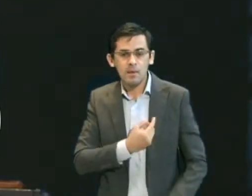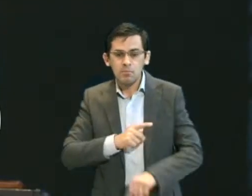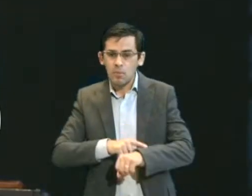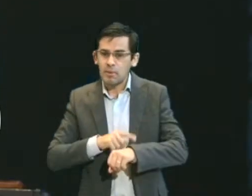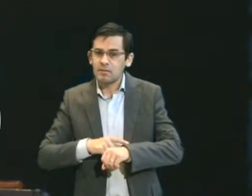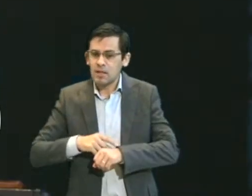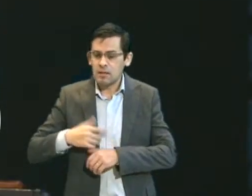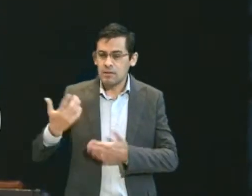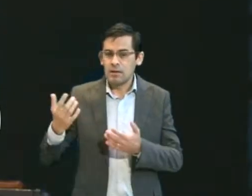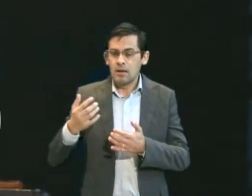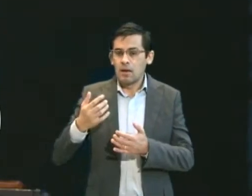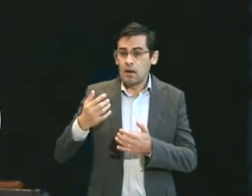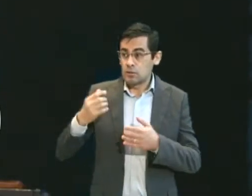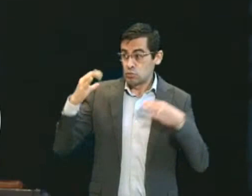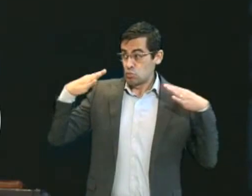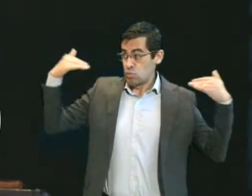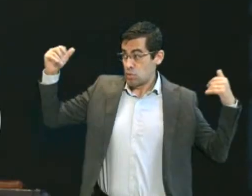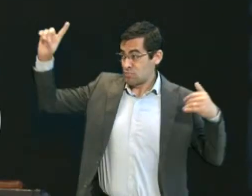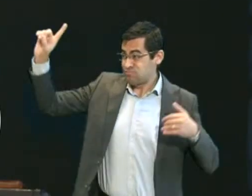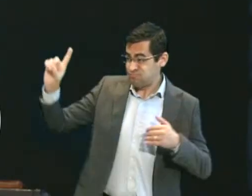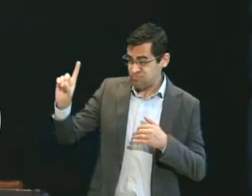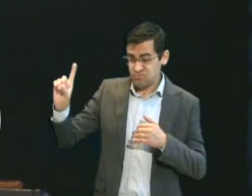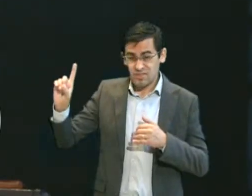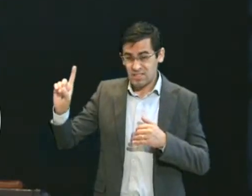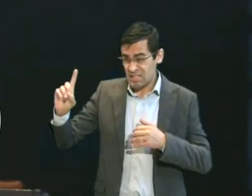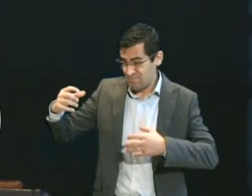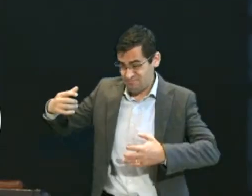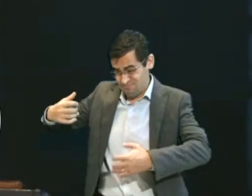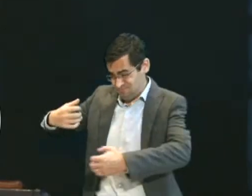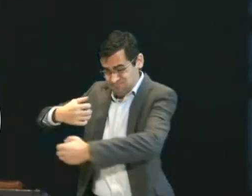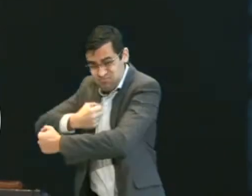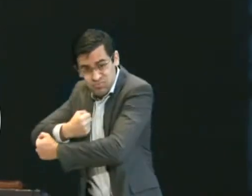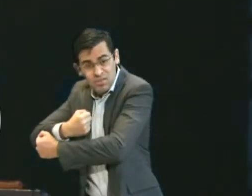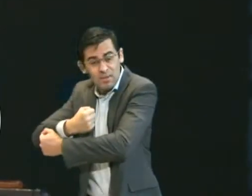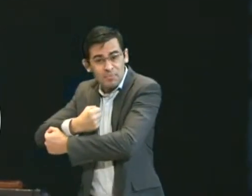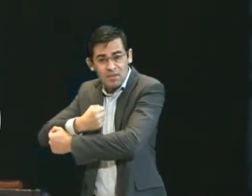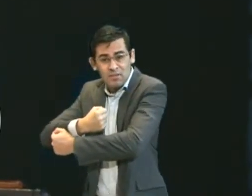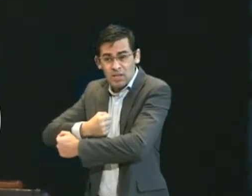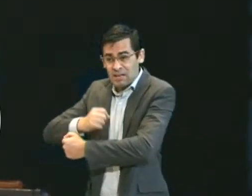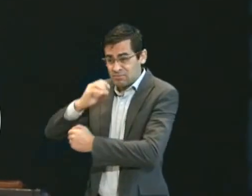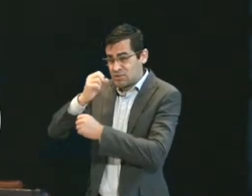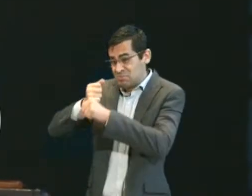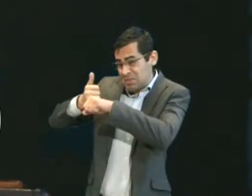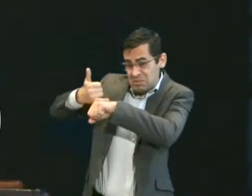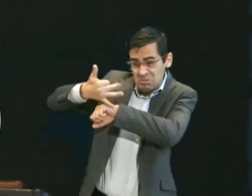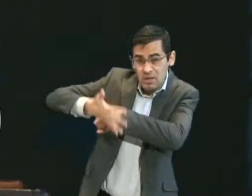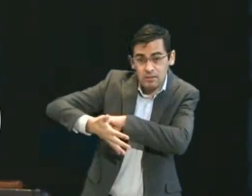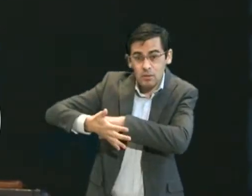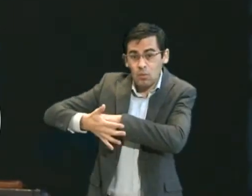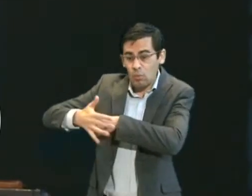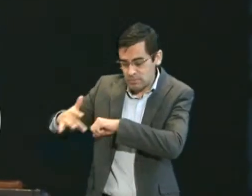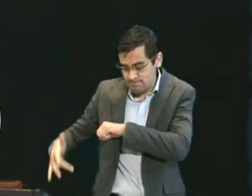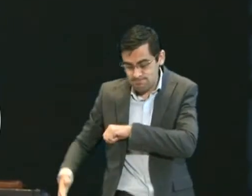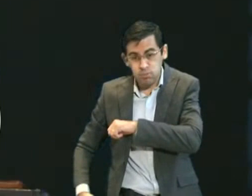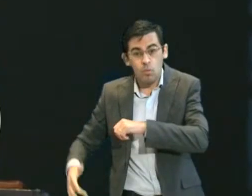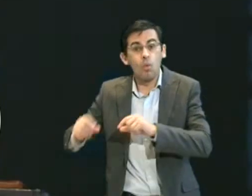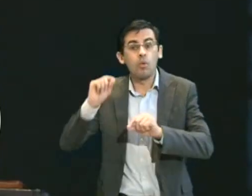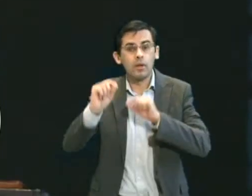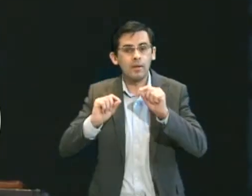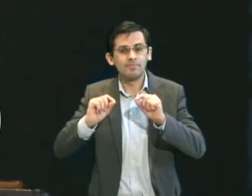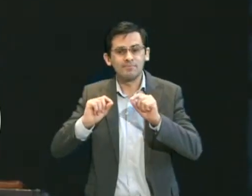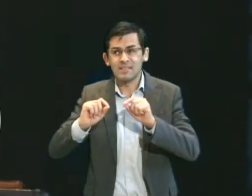com um anjo a noite toda e ele o toca na coxa, o Senhor revela a